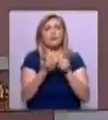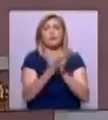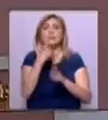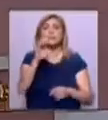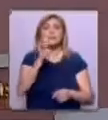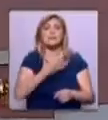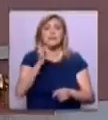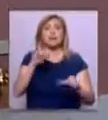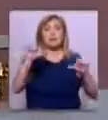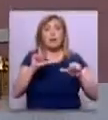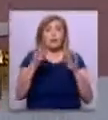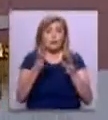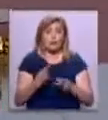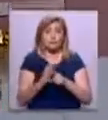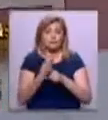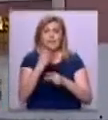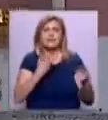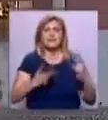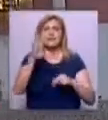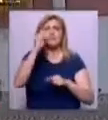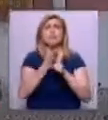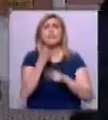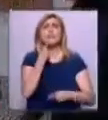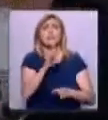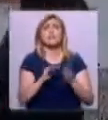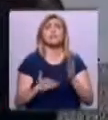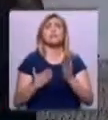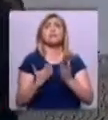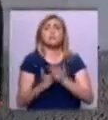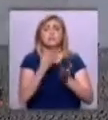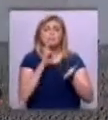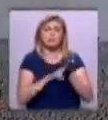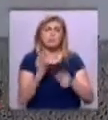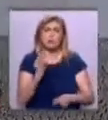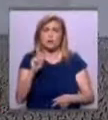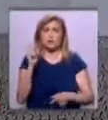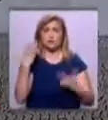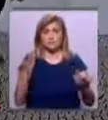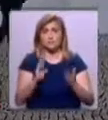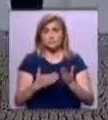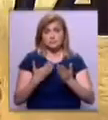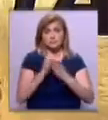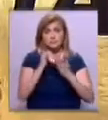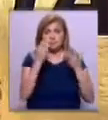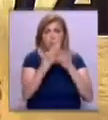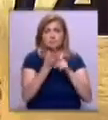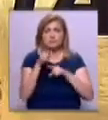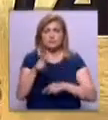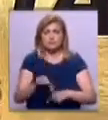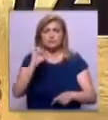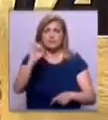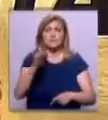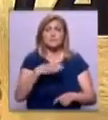contas. Choveram críticas do Governo ao que diz serem propostas irrealistas, apresentadas no estudo com chancela do